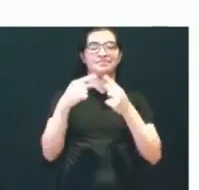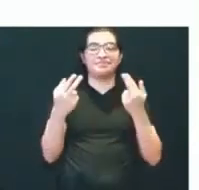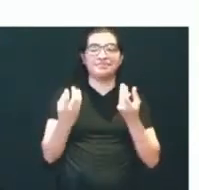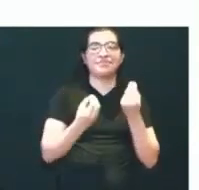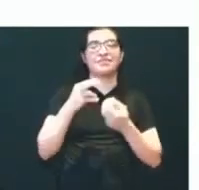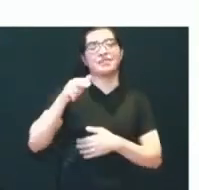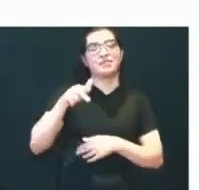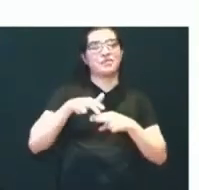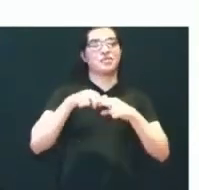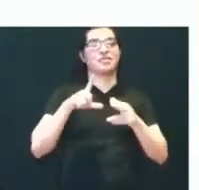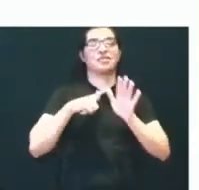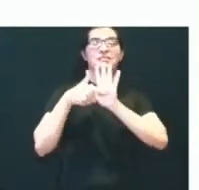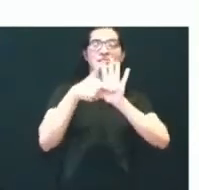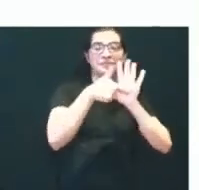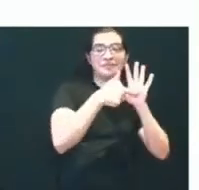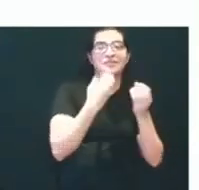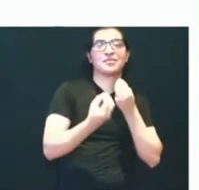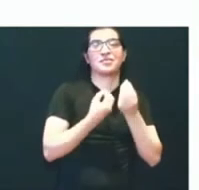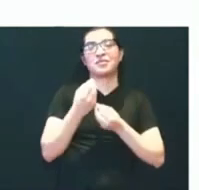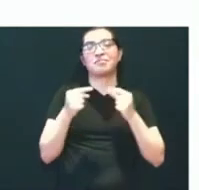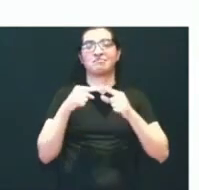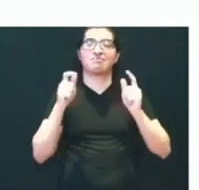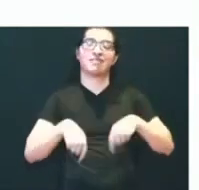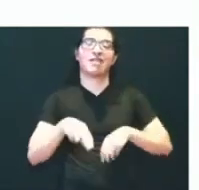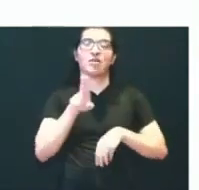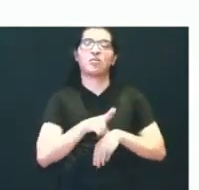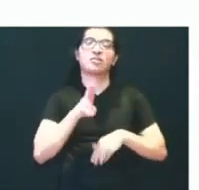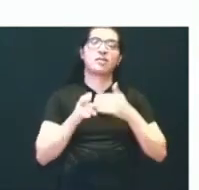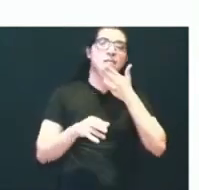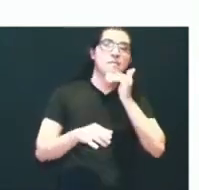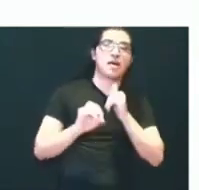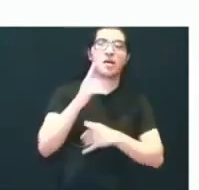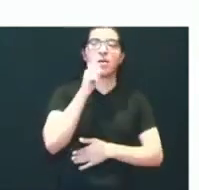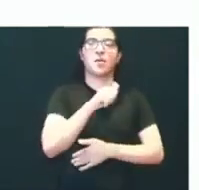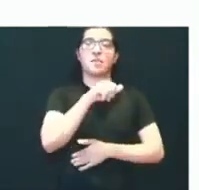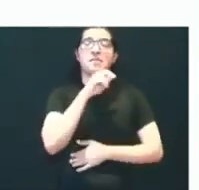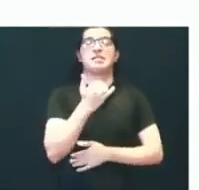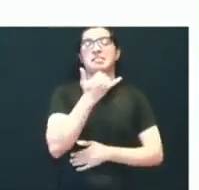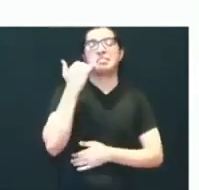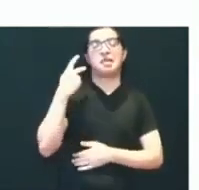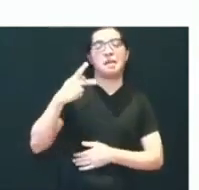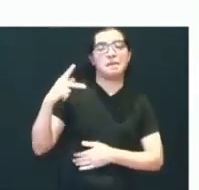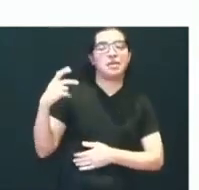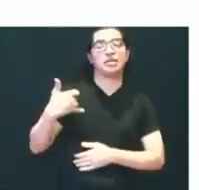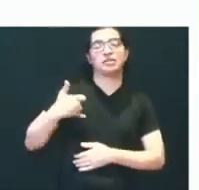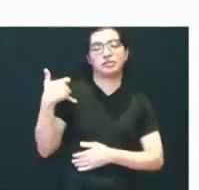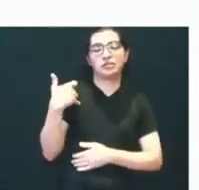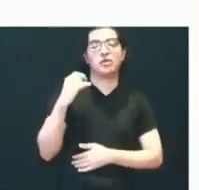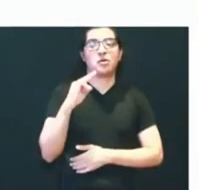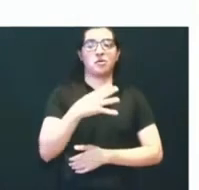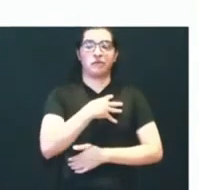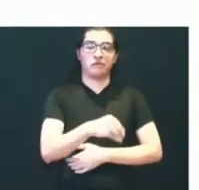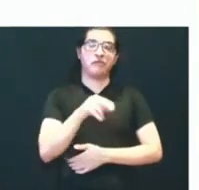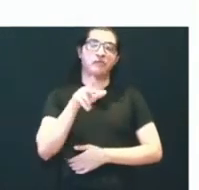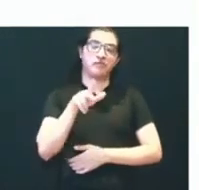vêm mostrando a possibilidade de usar o pai ou a mãe, dependendo da idade, ou um filho como transplante